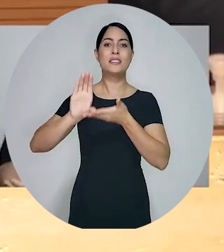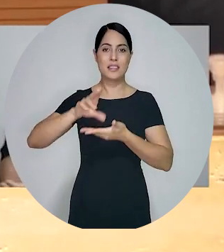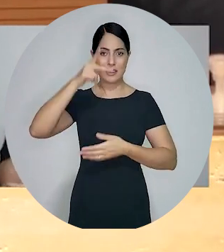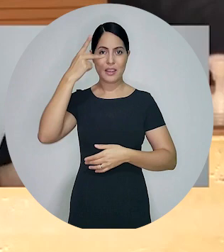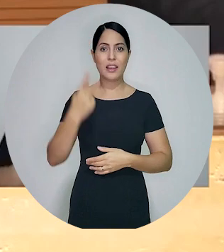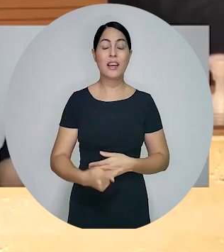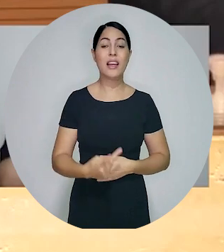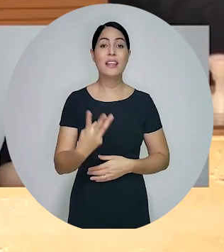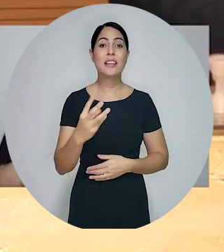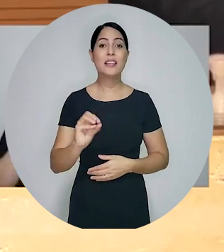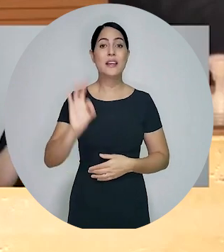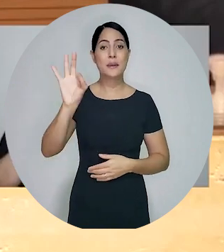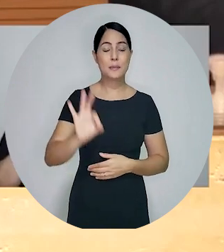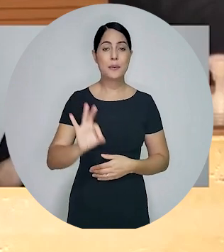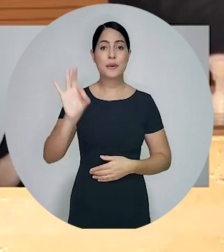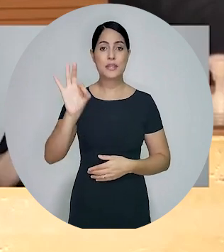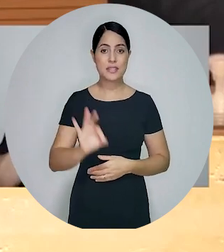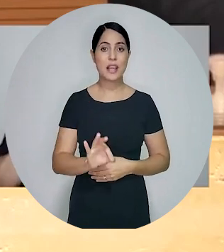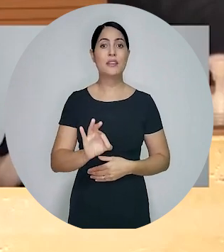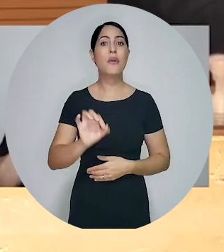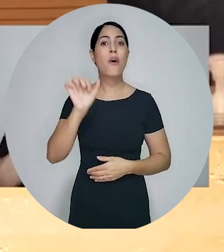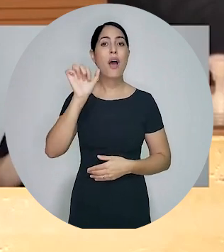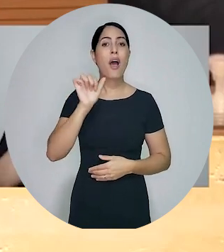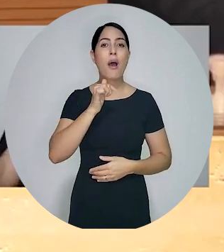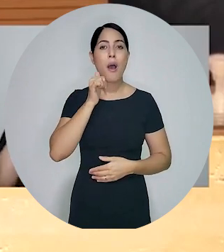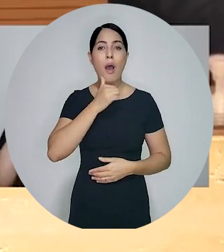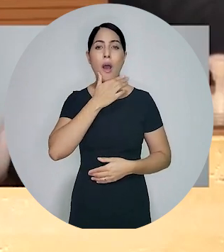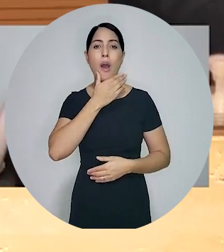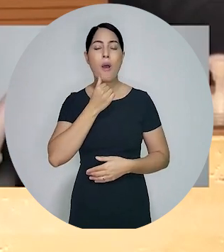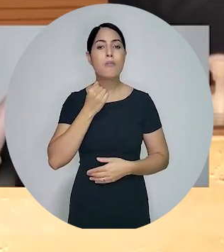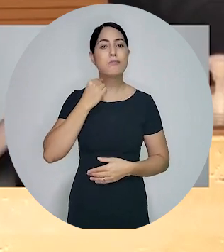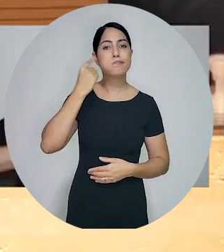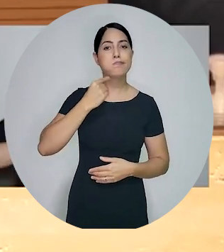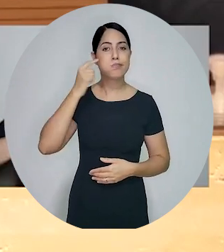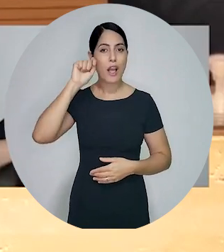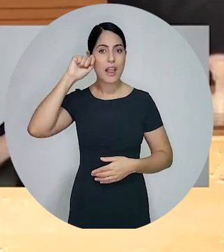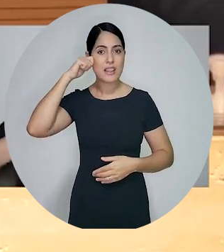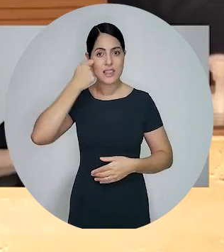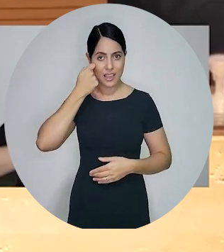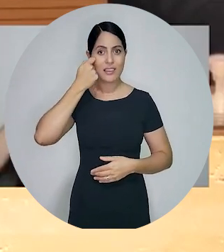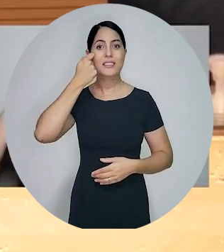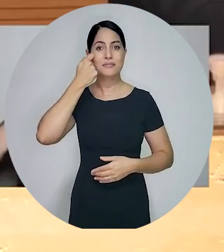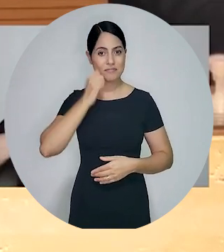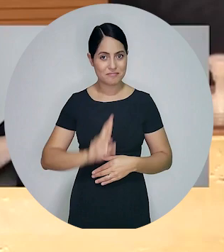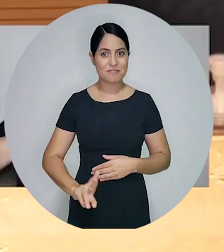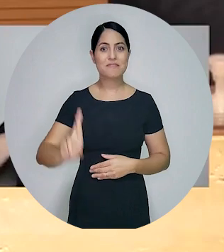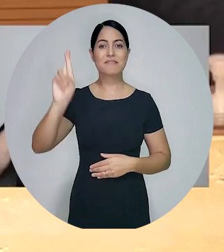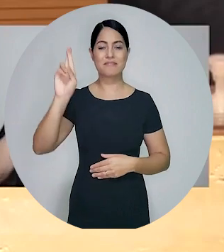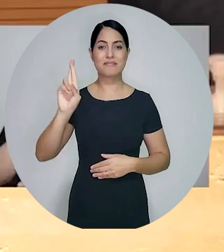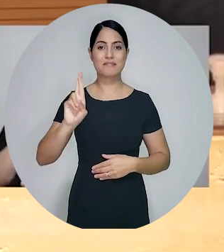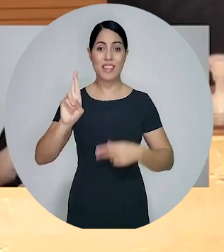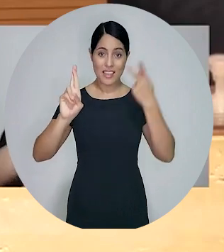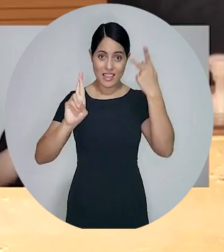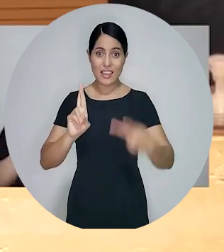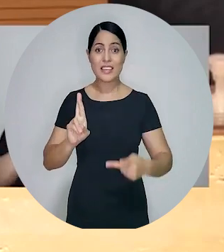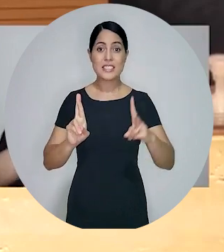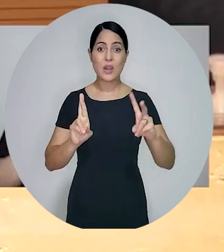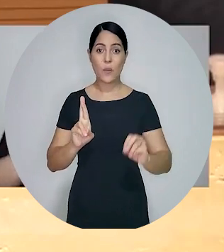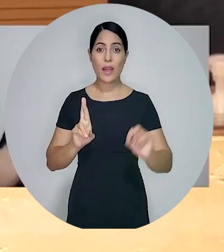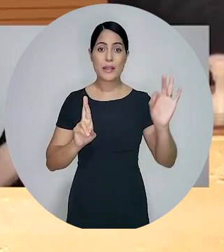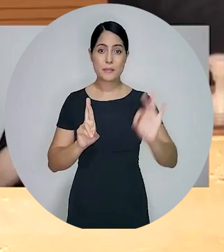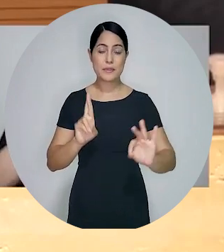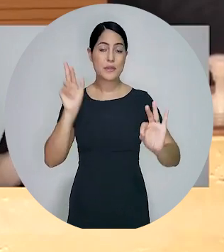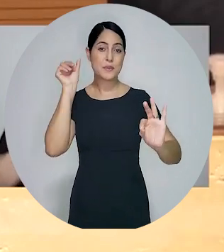advocacia negra representada. Pela primeira vez nós temos 50% de mulheres